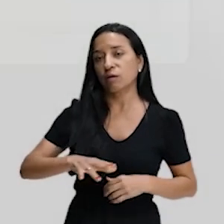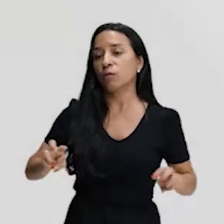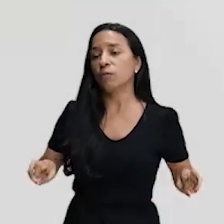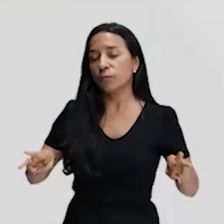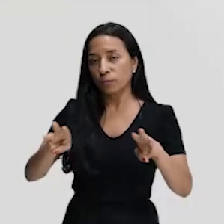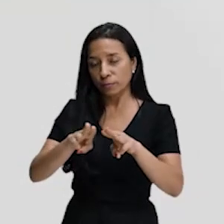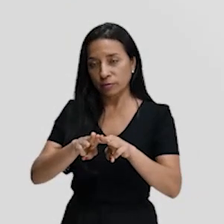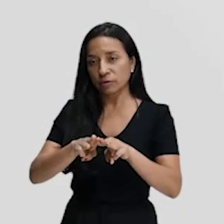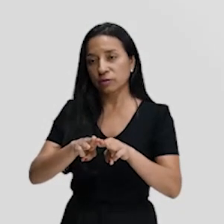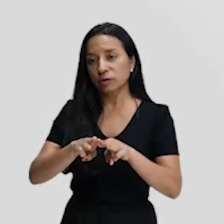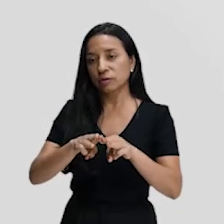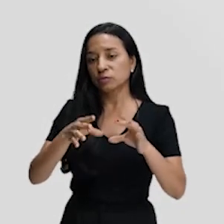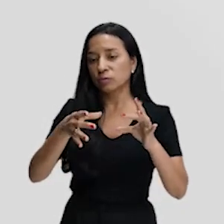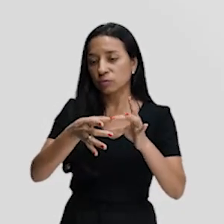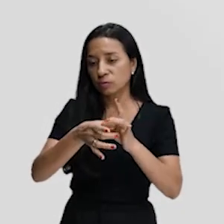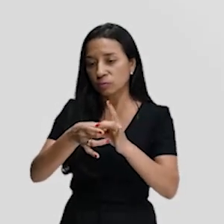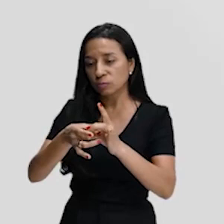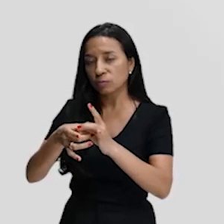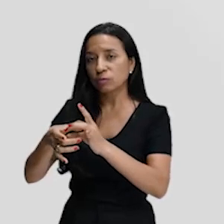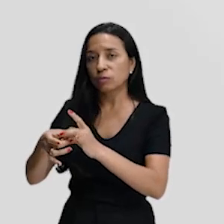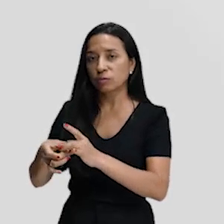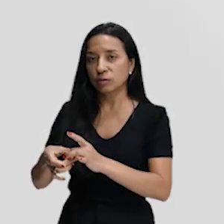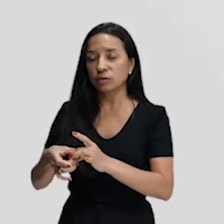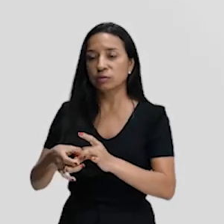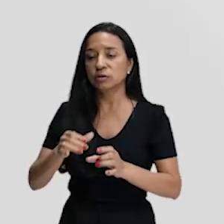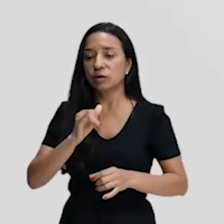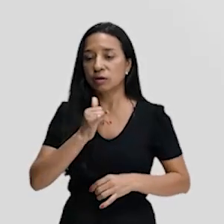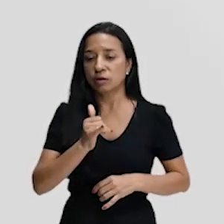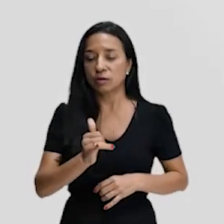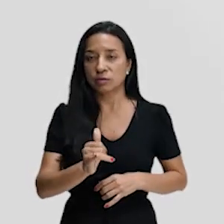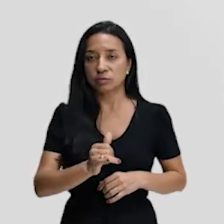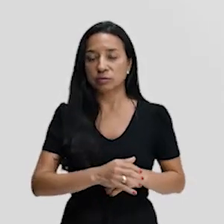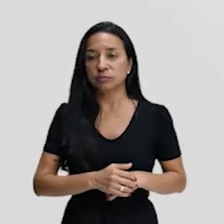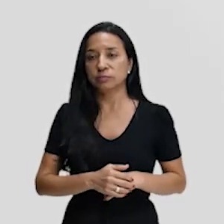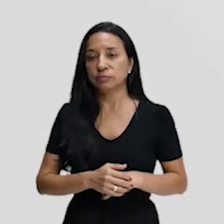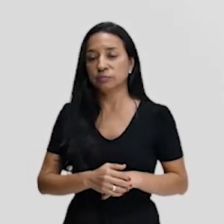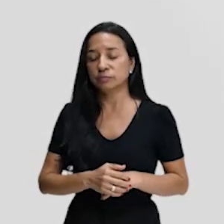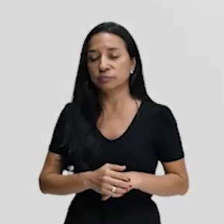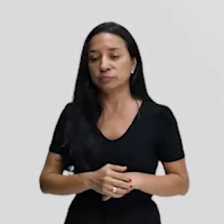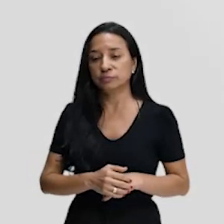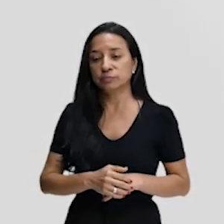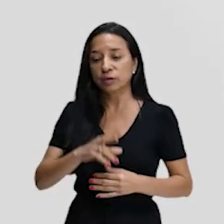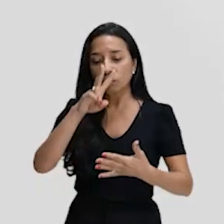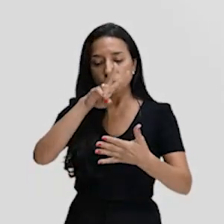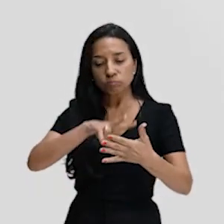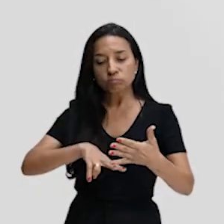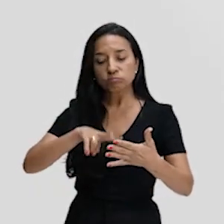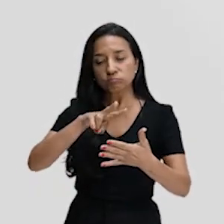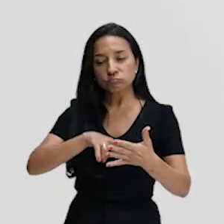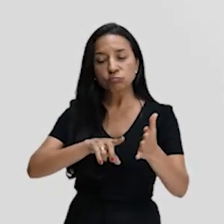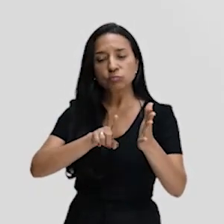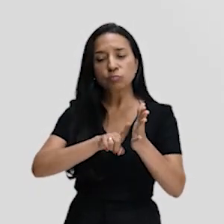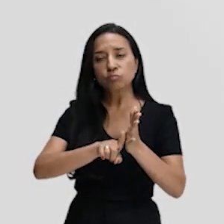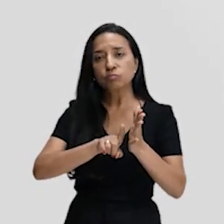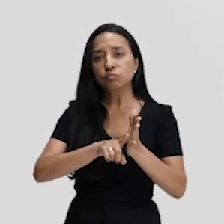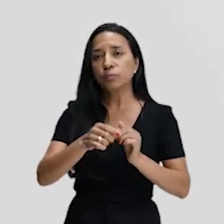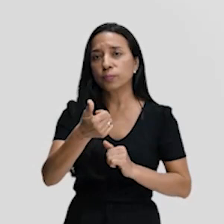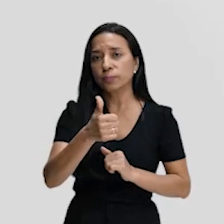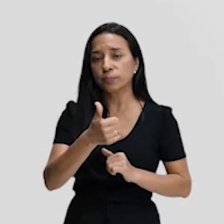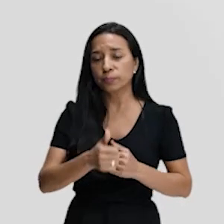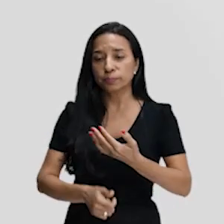para o caso de um fio condutor retilíneo percorrido por uma corrente elétrica, o campo magnético produzido em um ponto